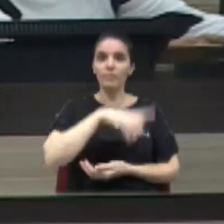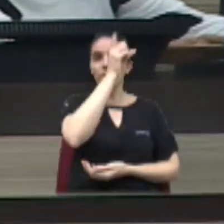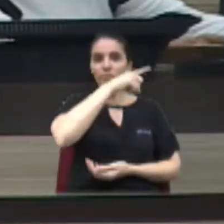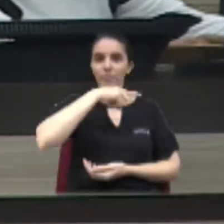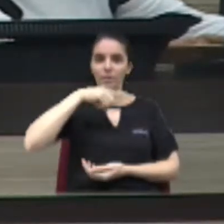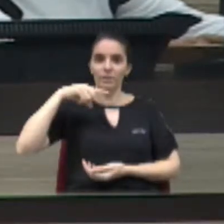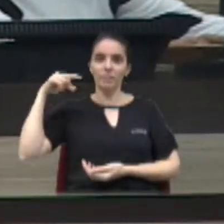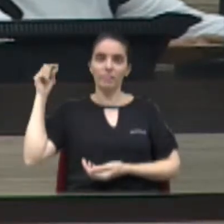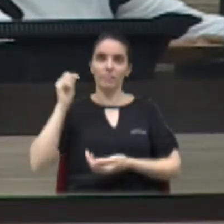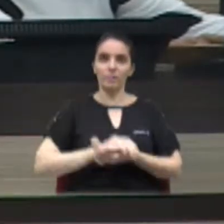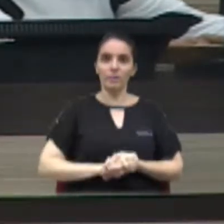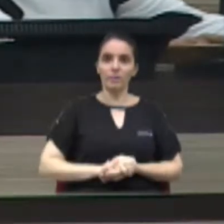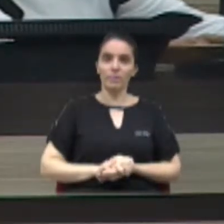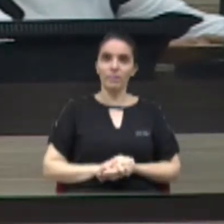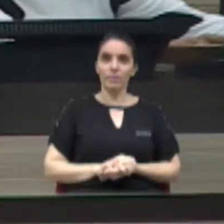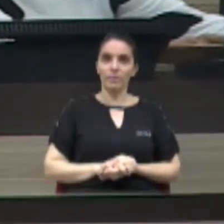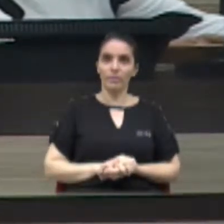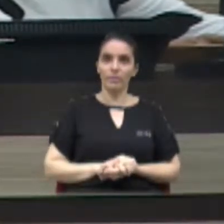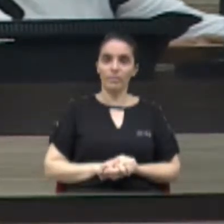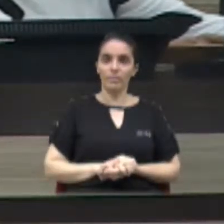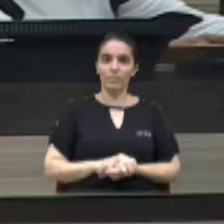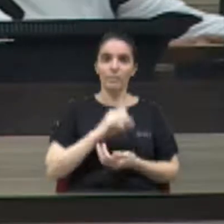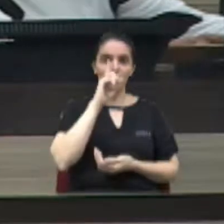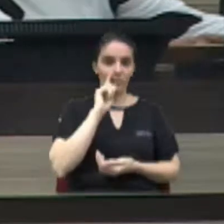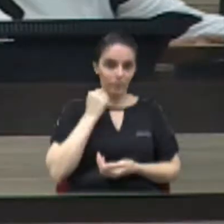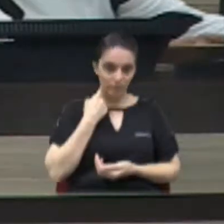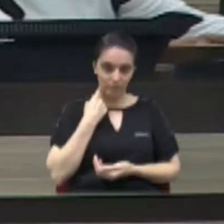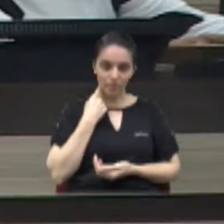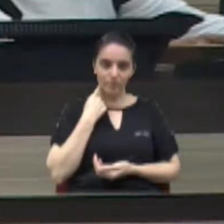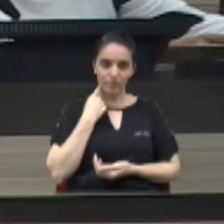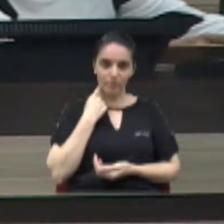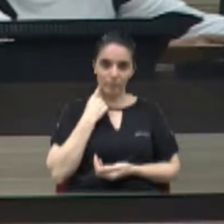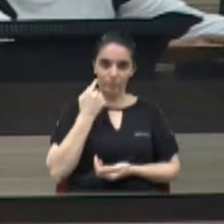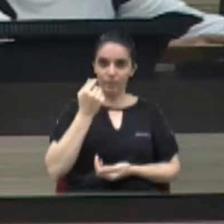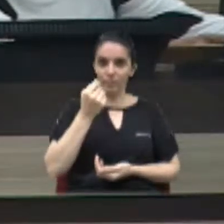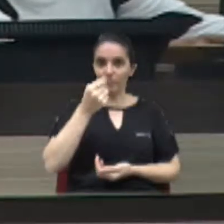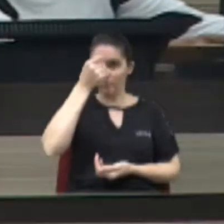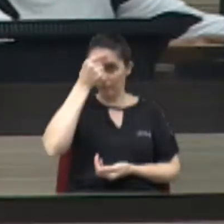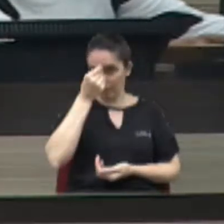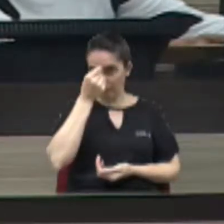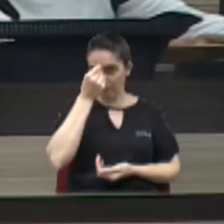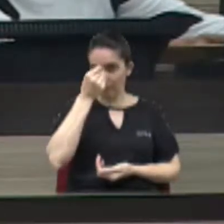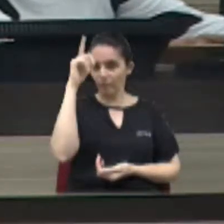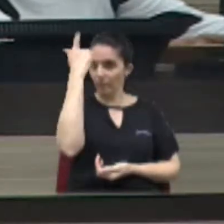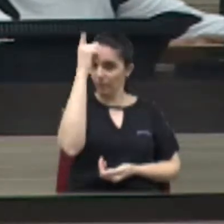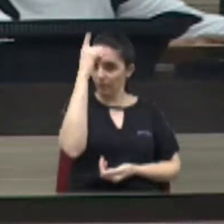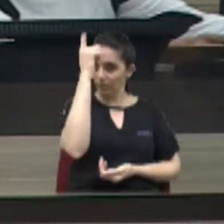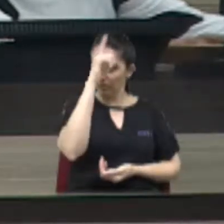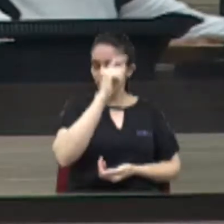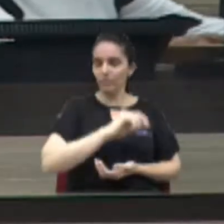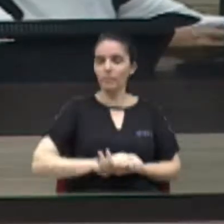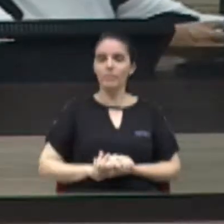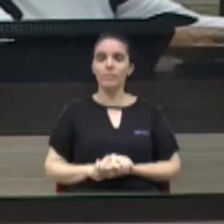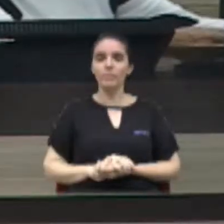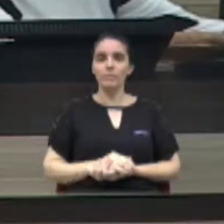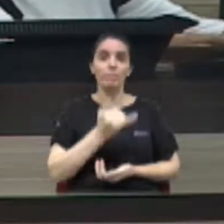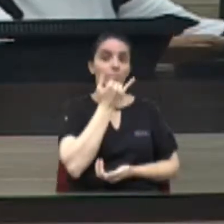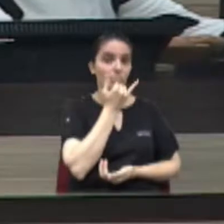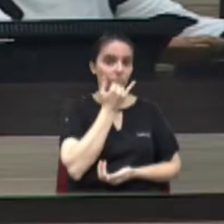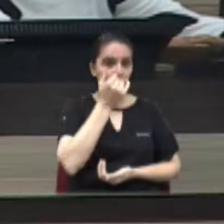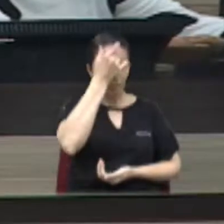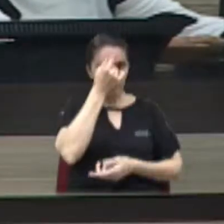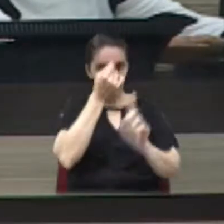Rosana da Costa, Newton Santos, Dr. Rafael Camargo, Sidney Pascotto, desculpa, Dr. Rafael